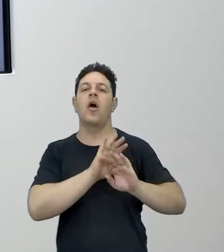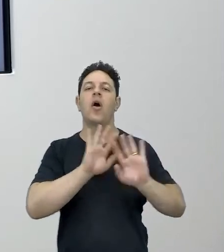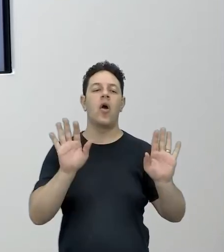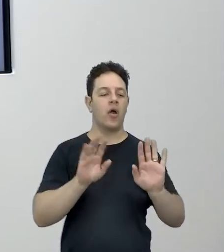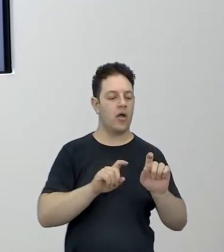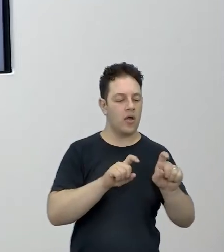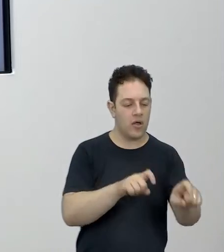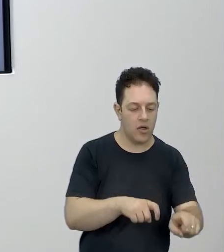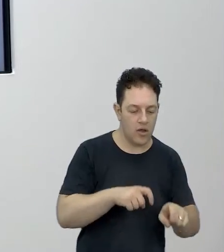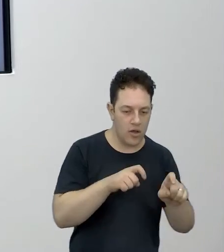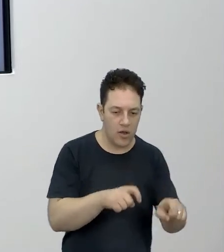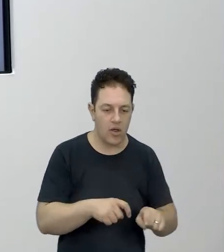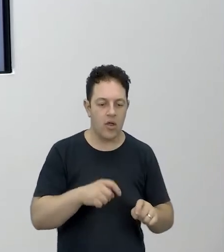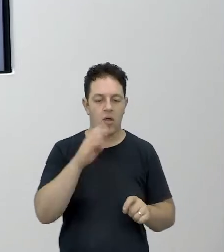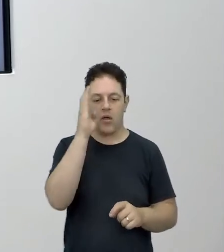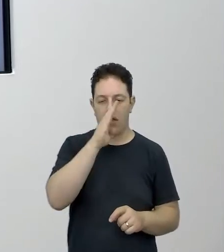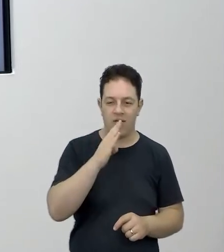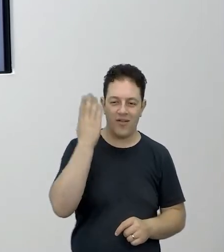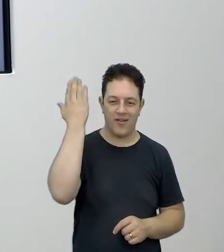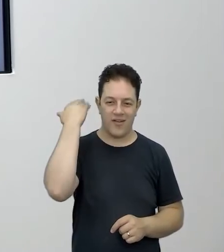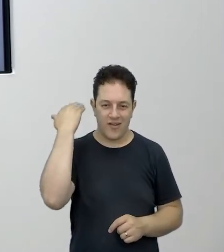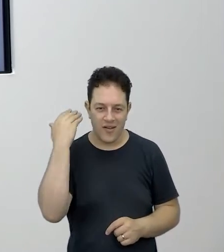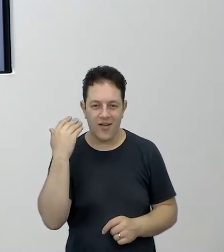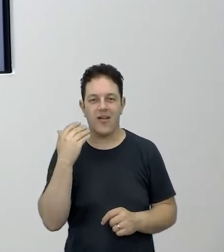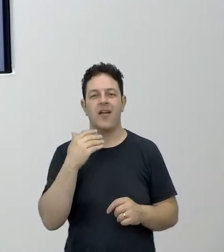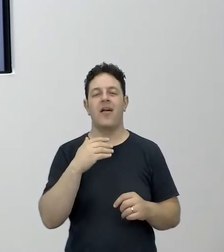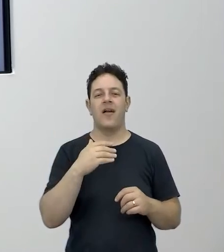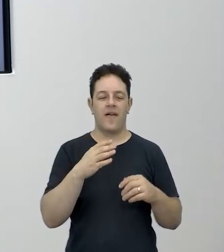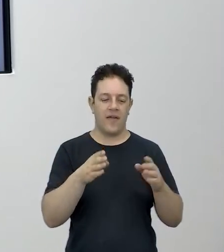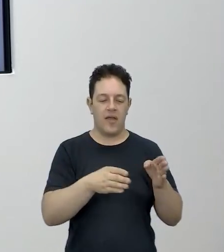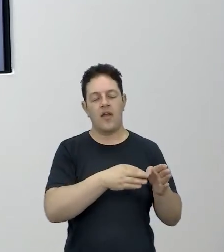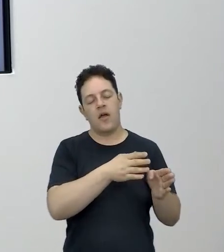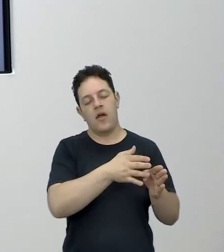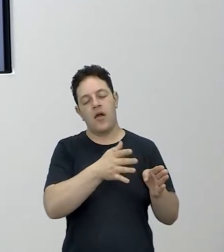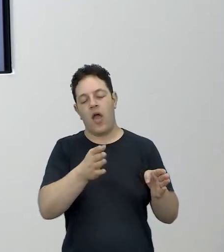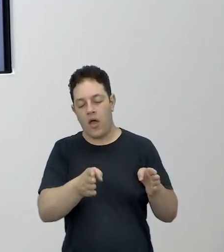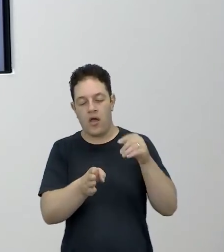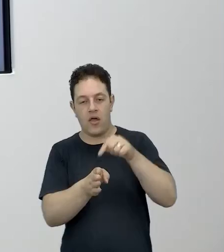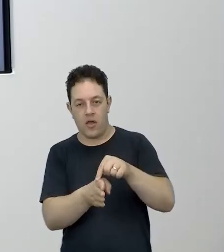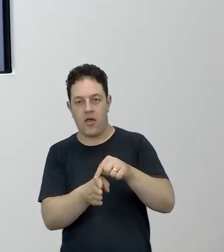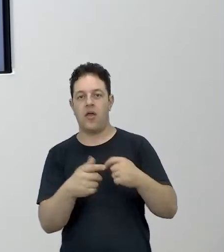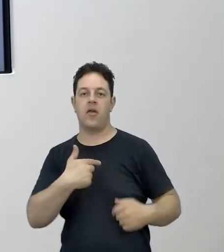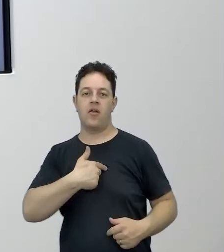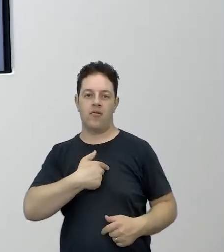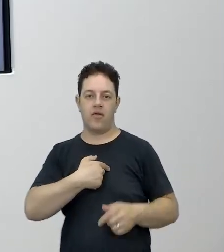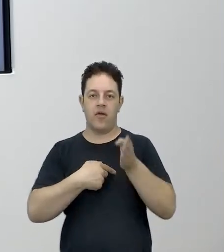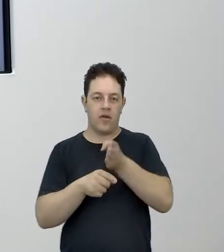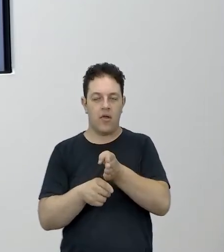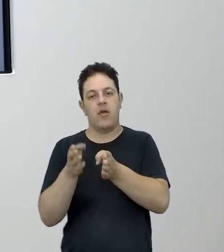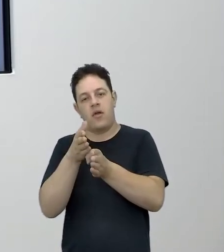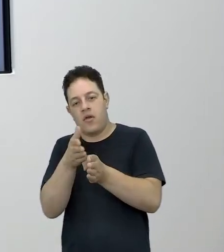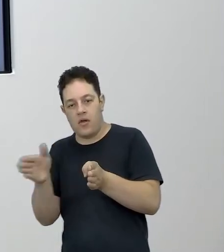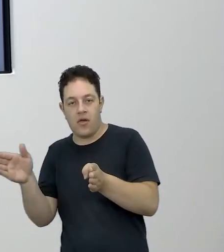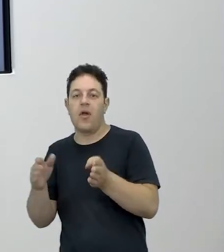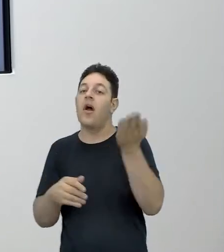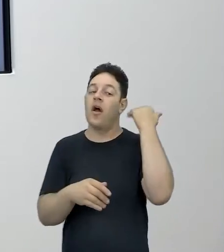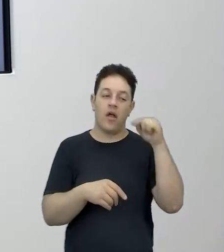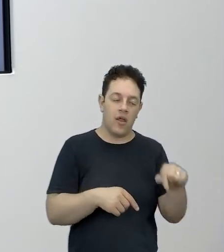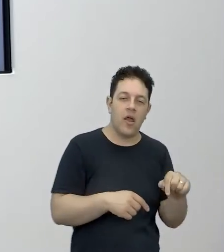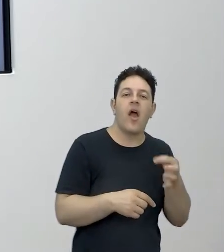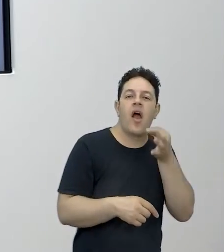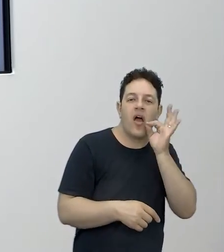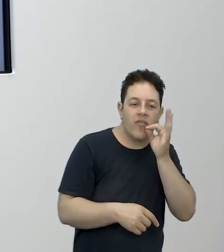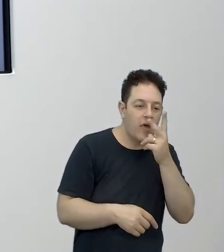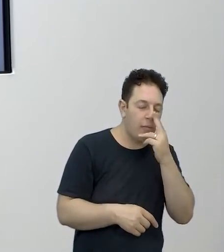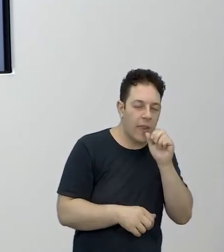agrário, que era o Brasil até a Era Vargas. Um Brasil, então, que vai oscilar do café e